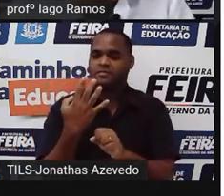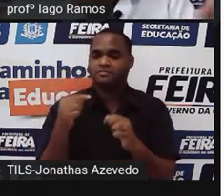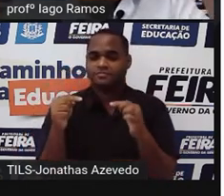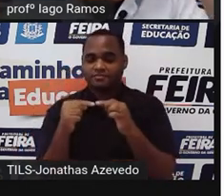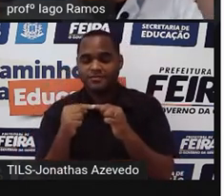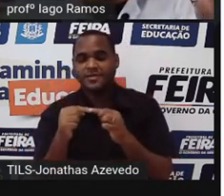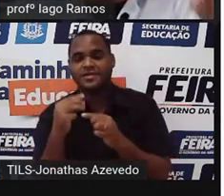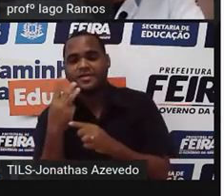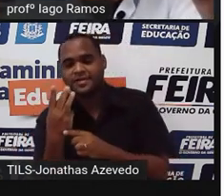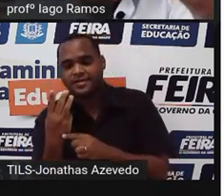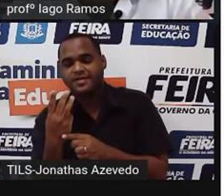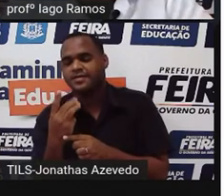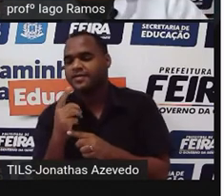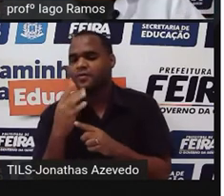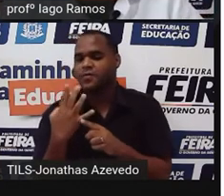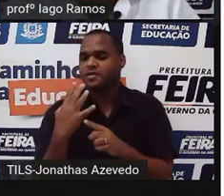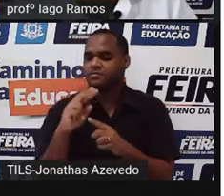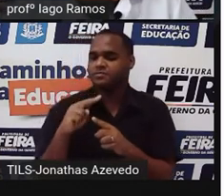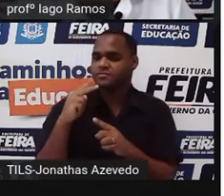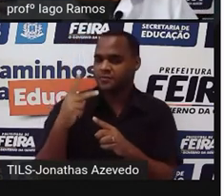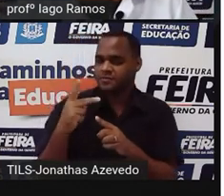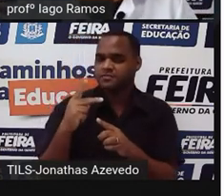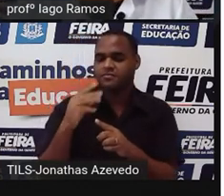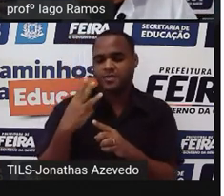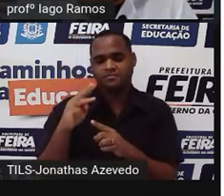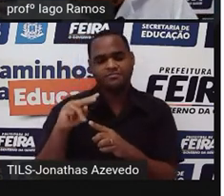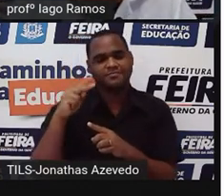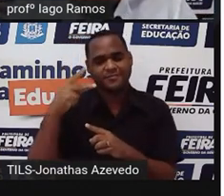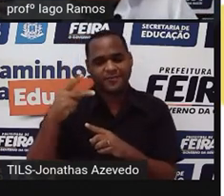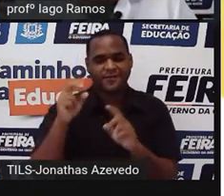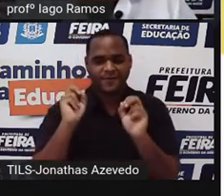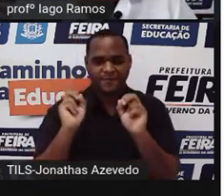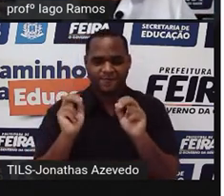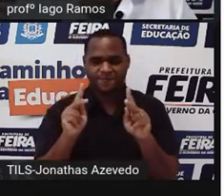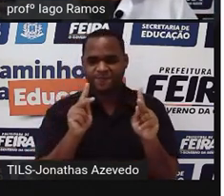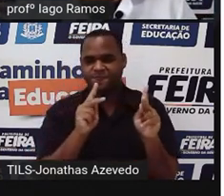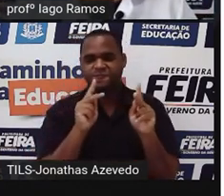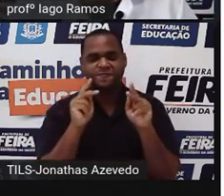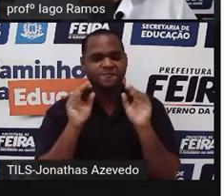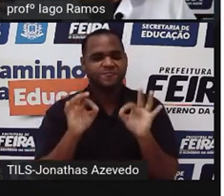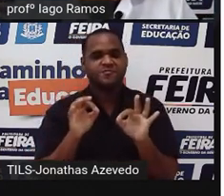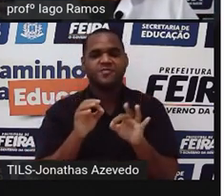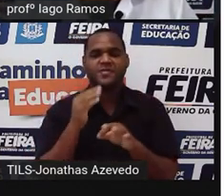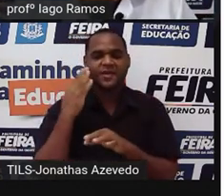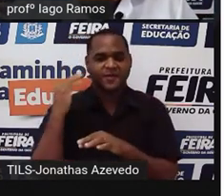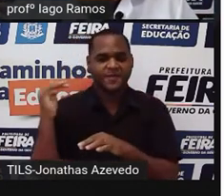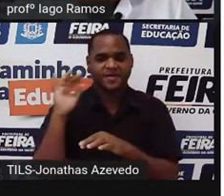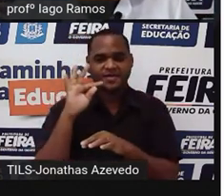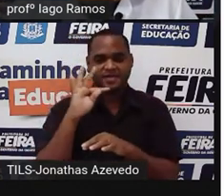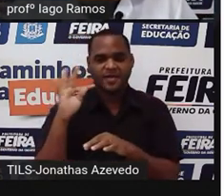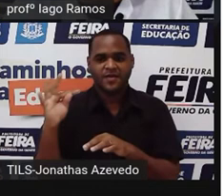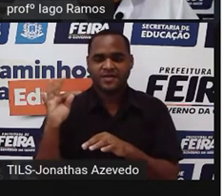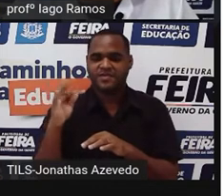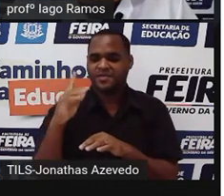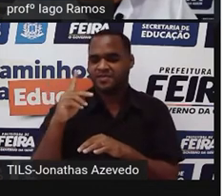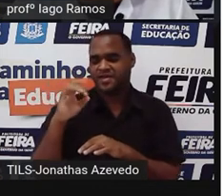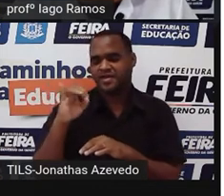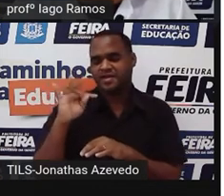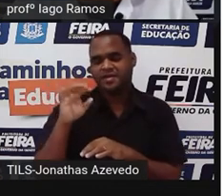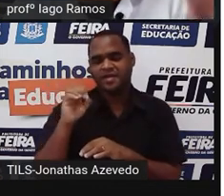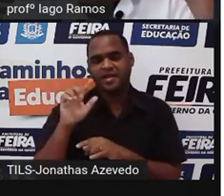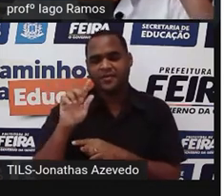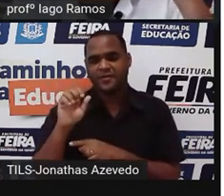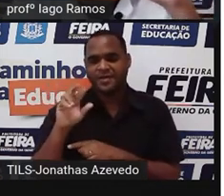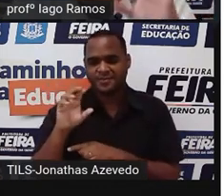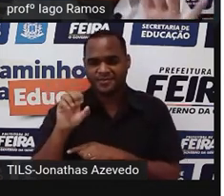3, só que o 4 elevado a 2 e o 3 elevado a 2. Tá? Esse é o famoso Teorema de Pitágoras. Tá